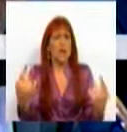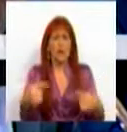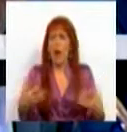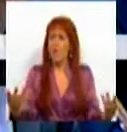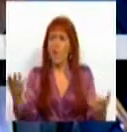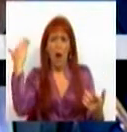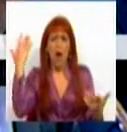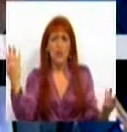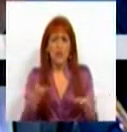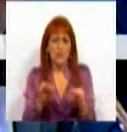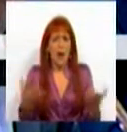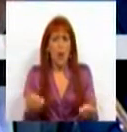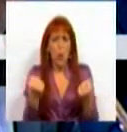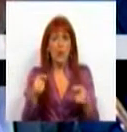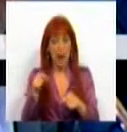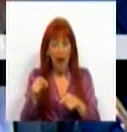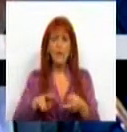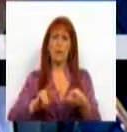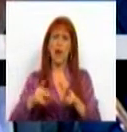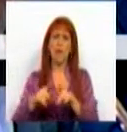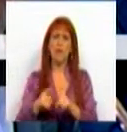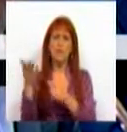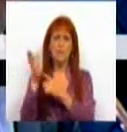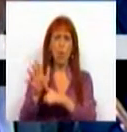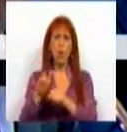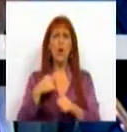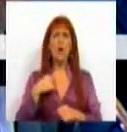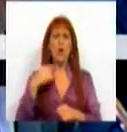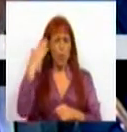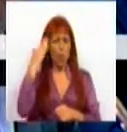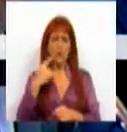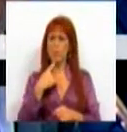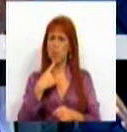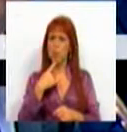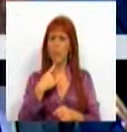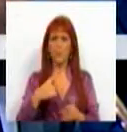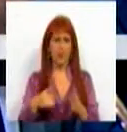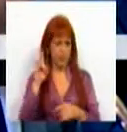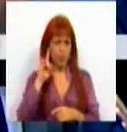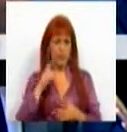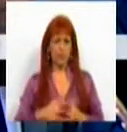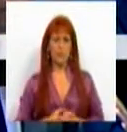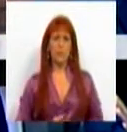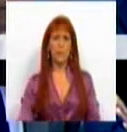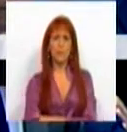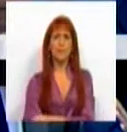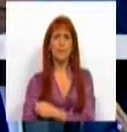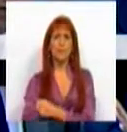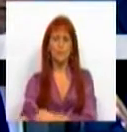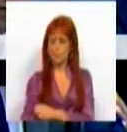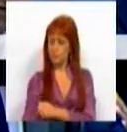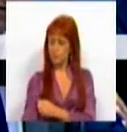que se encontravam, e esta sim é uma alteração de paradigma que penso que é muito importante.